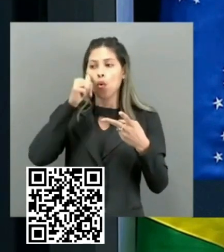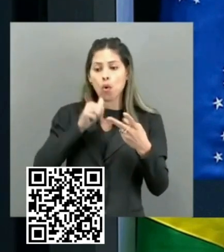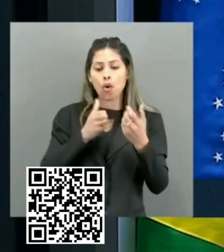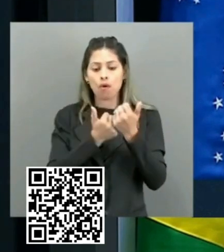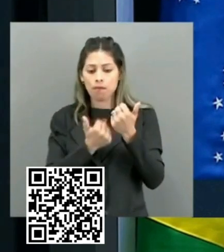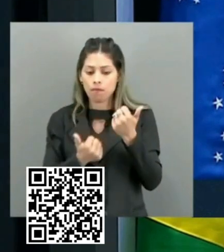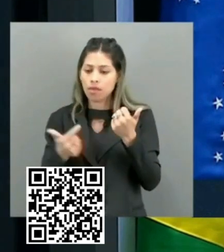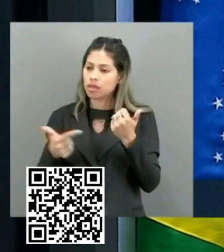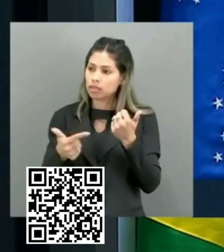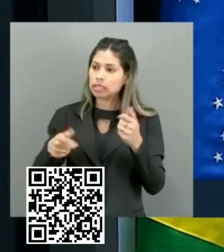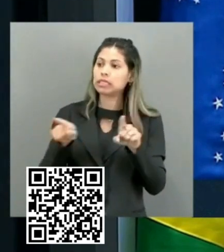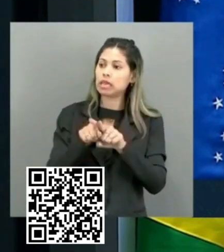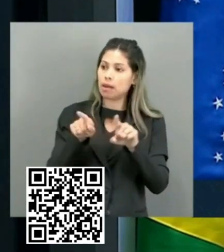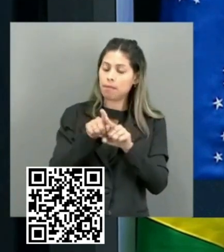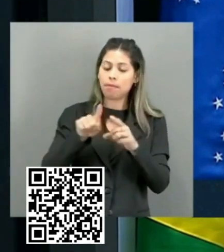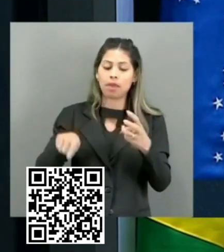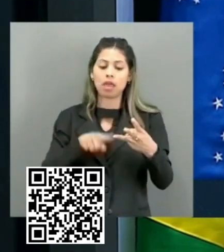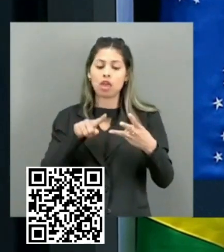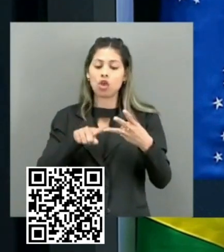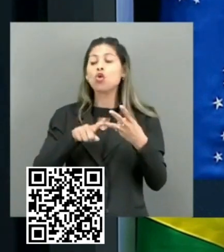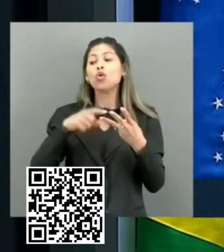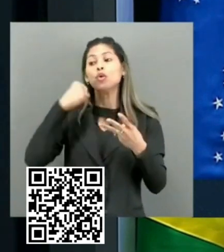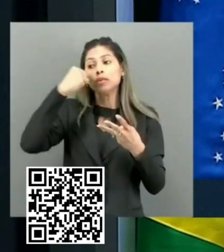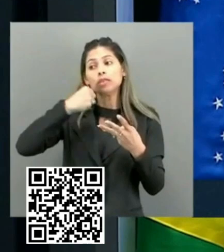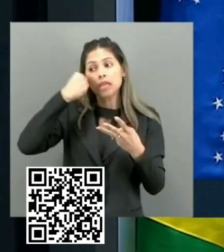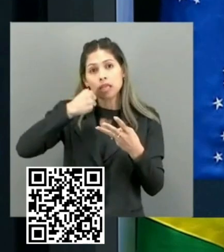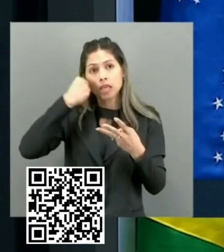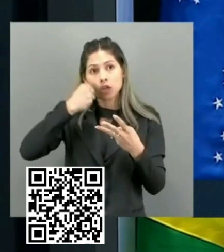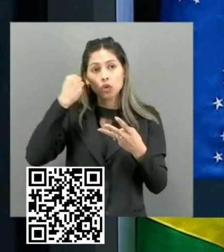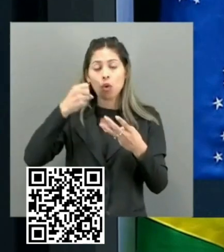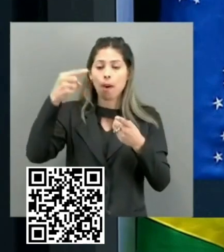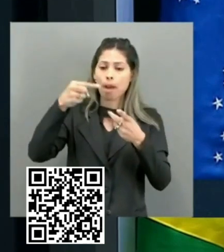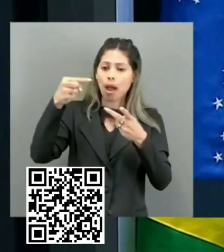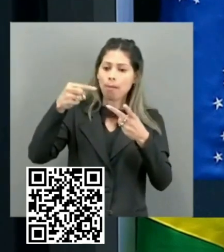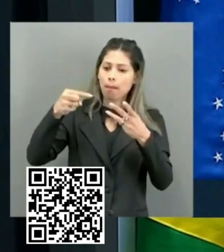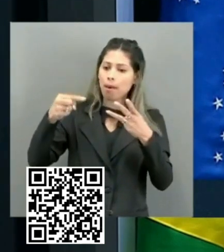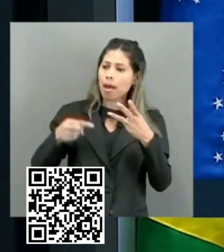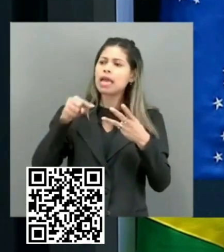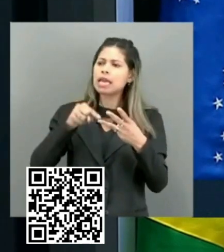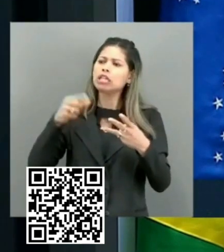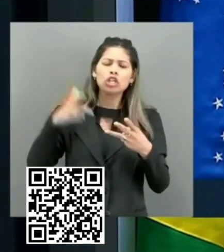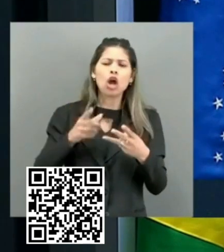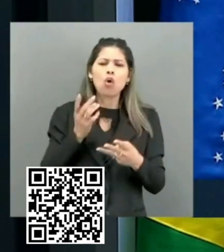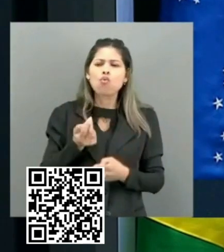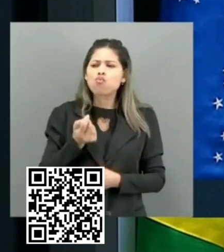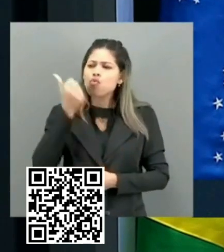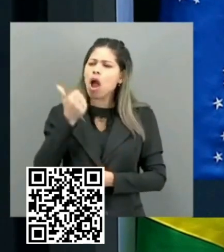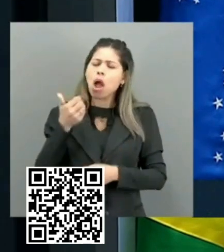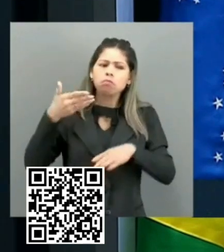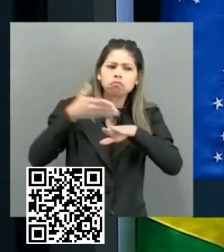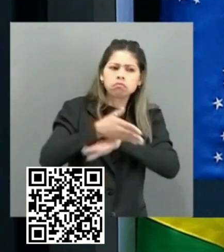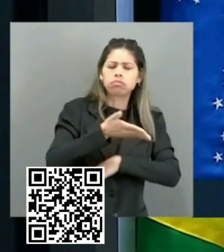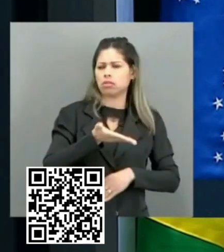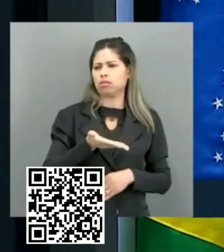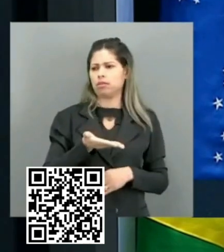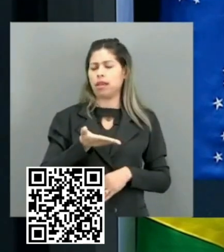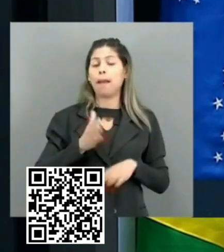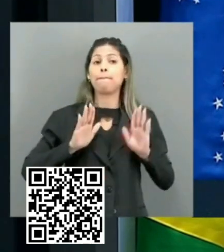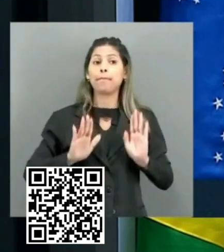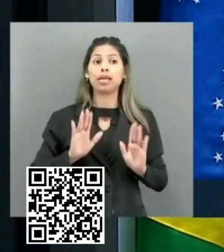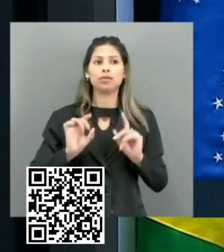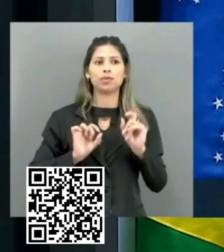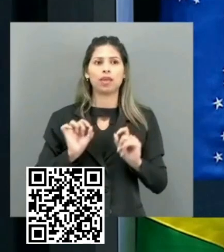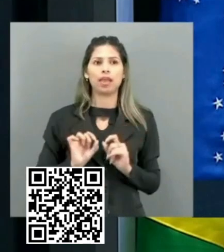eleito nas últimas eleições, todos recentemente empossados. Segundo